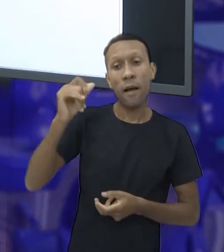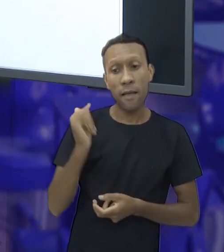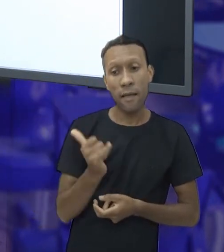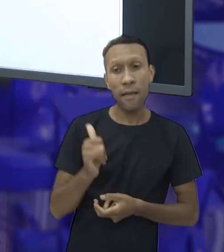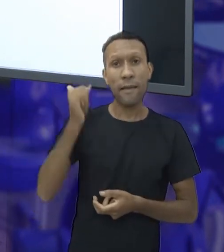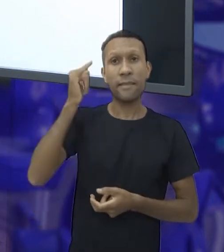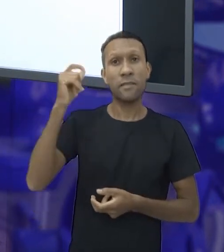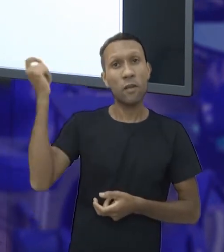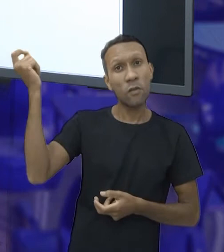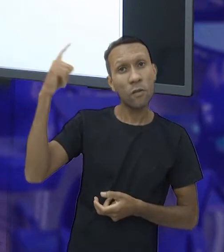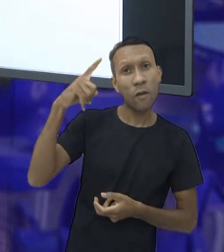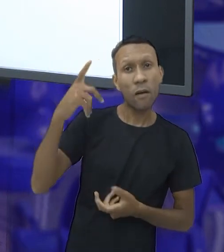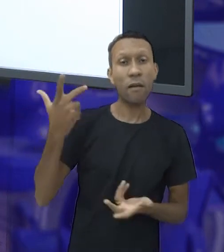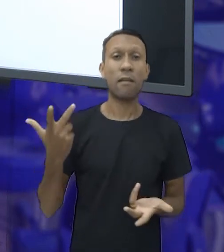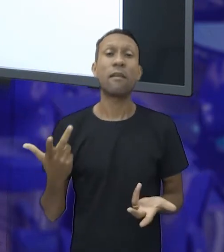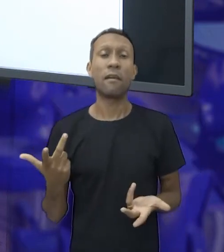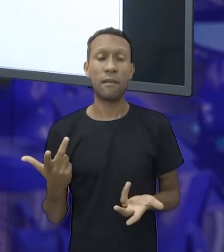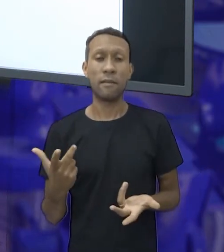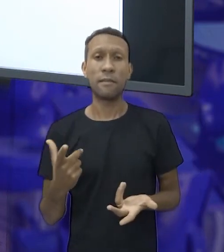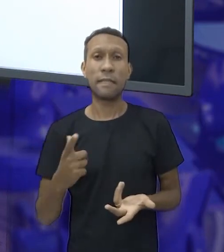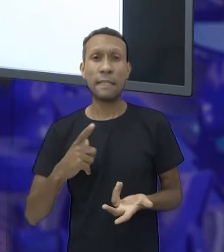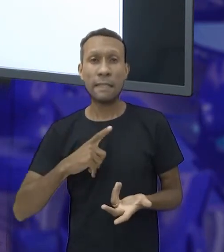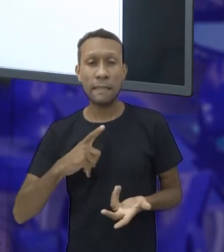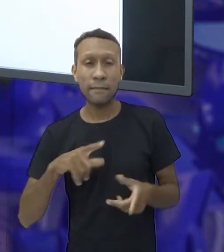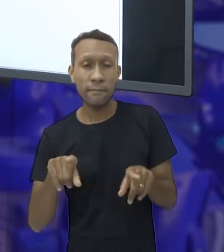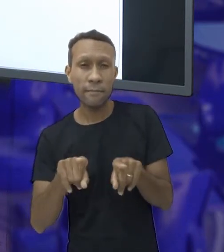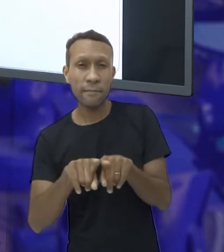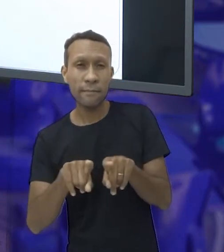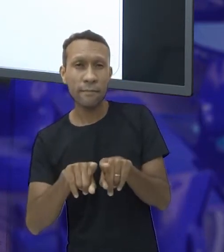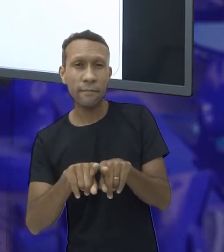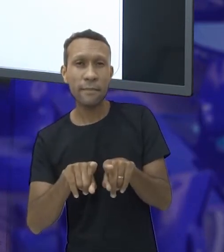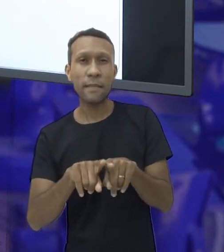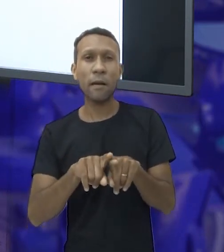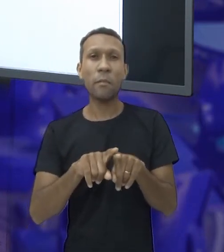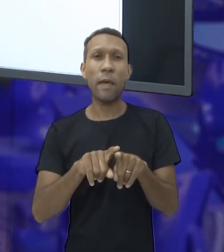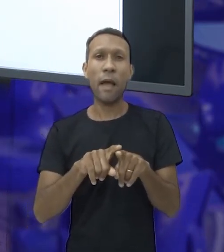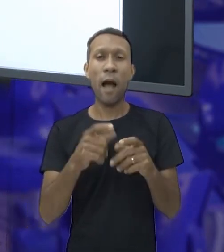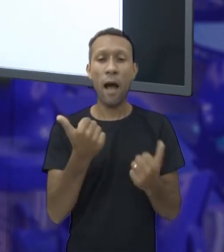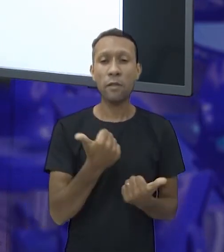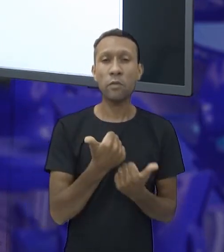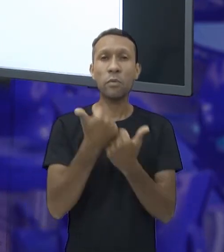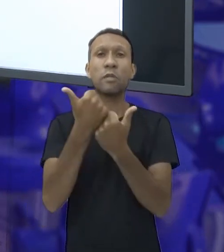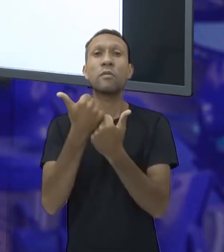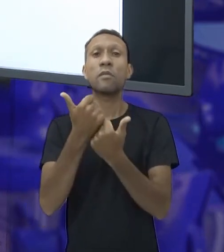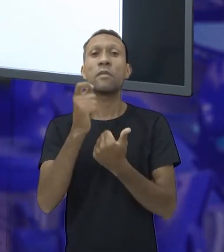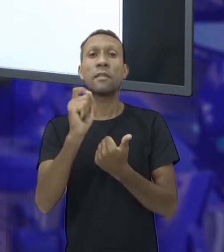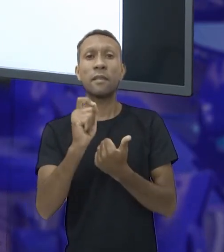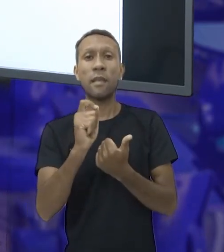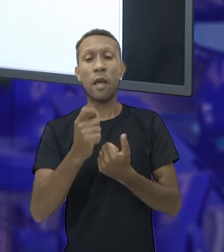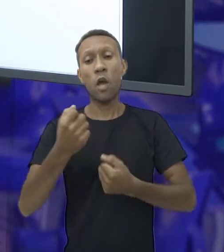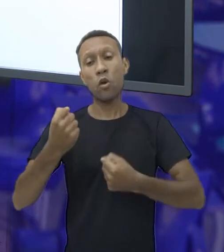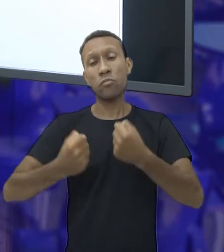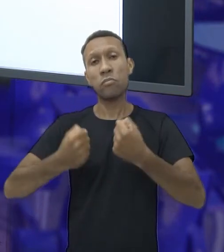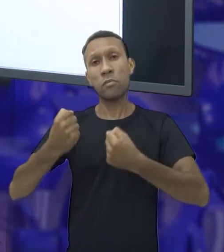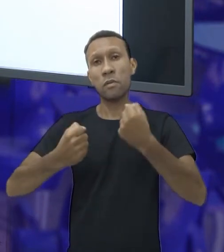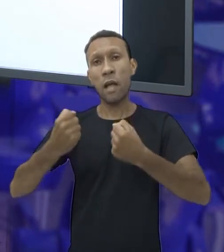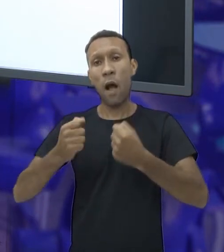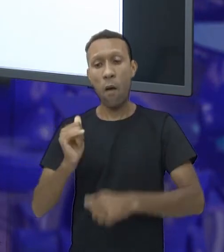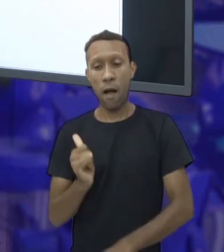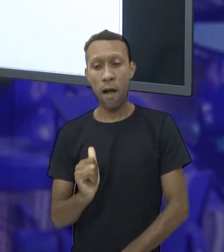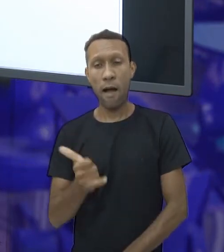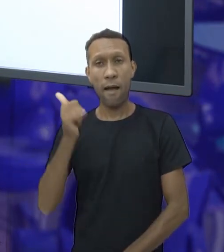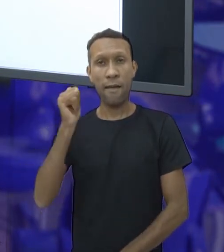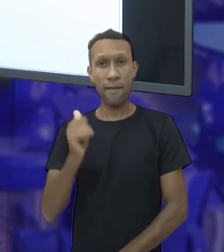certo? Se discute a possibilidade da substituição das frotas dos veículos